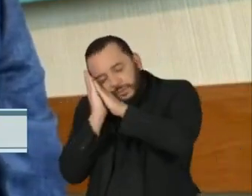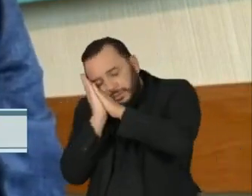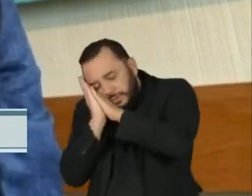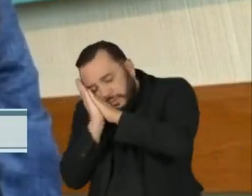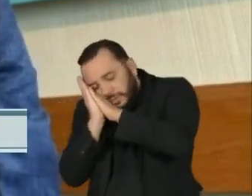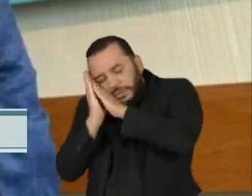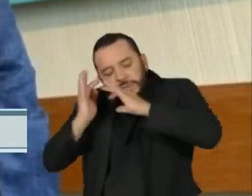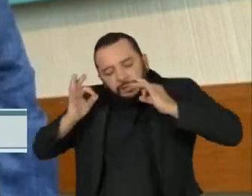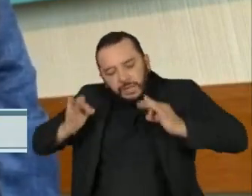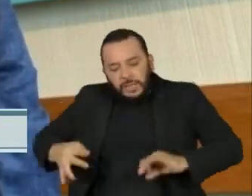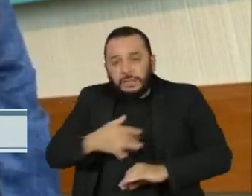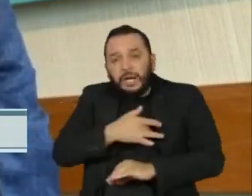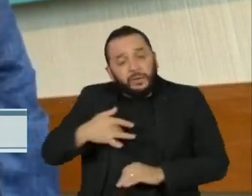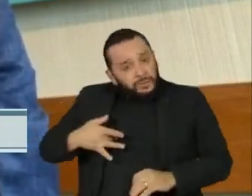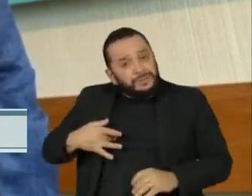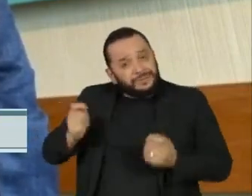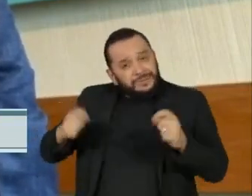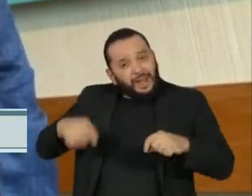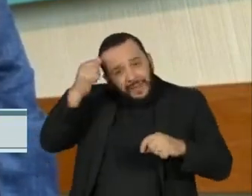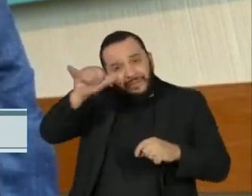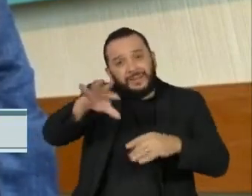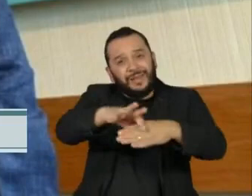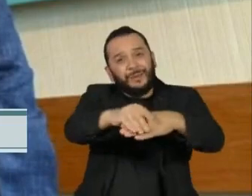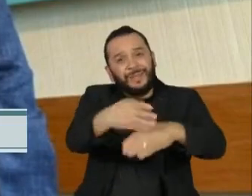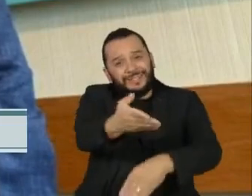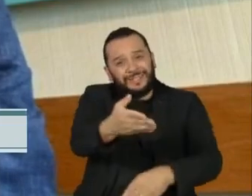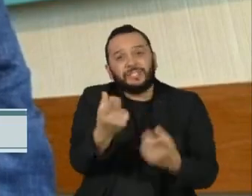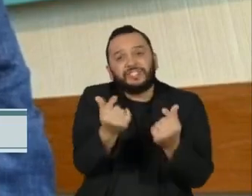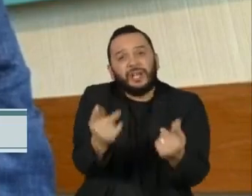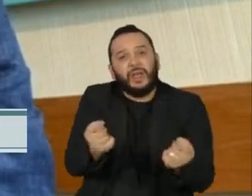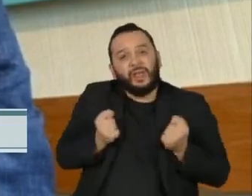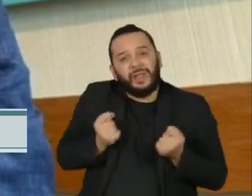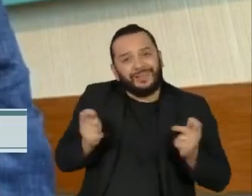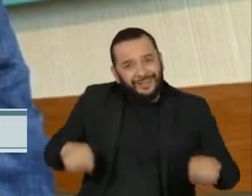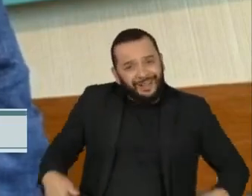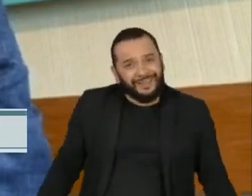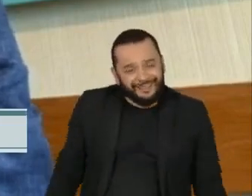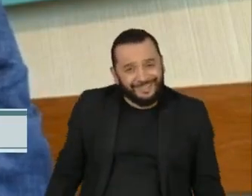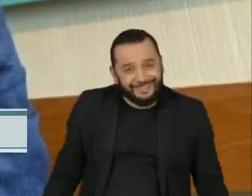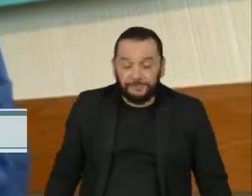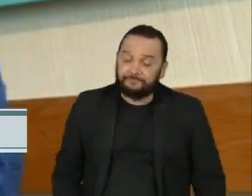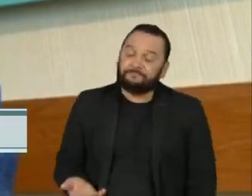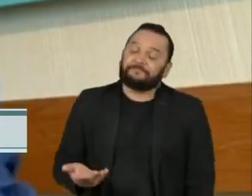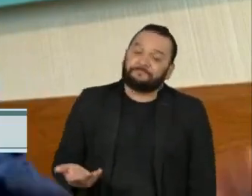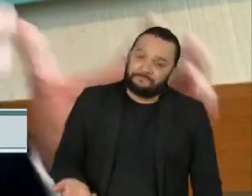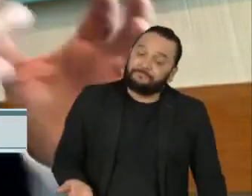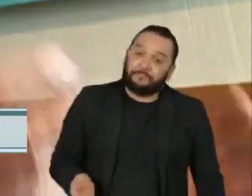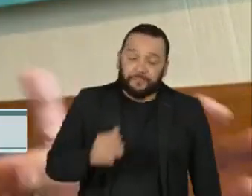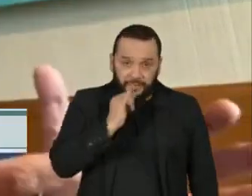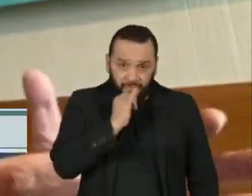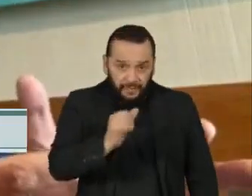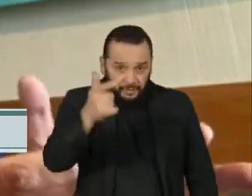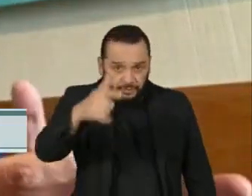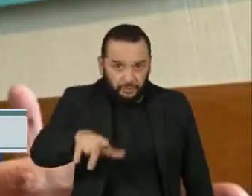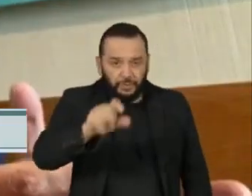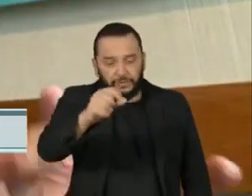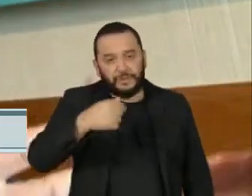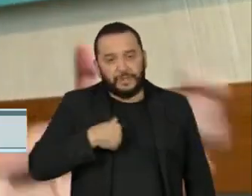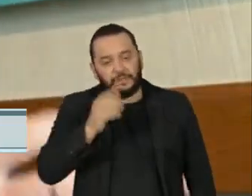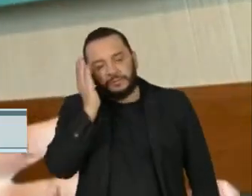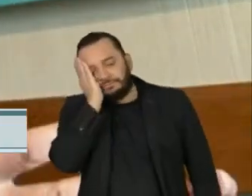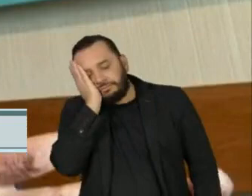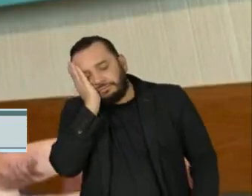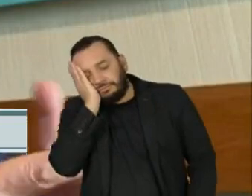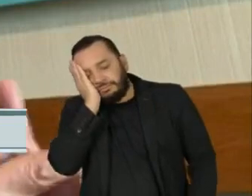hábitos saudáveis, é muito simples. Então, voltamos a insistir que um sono de